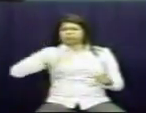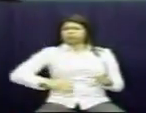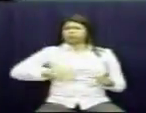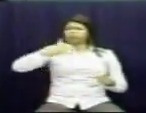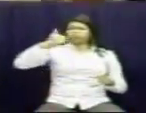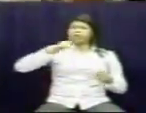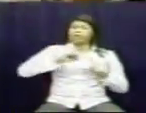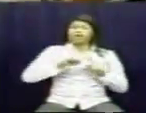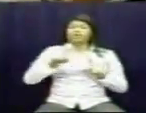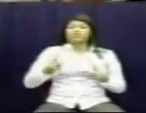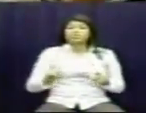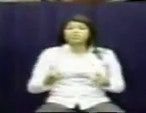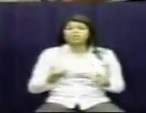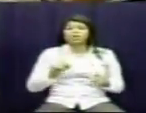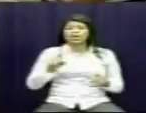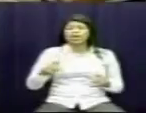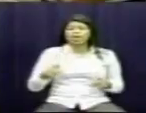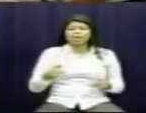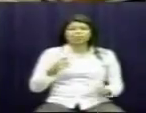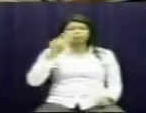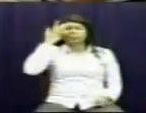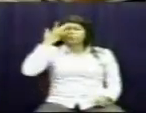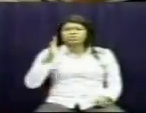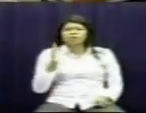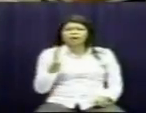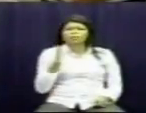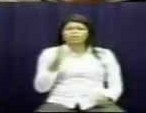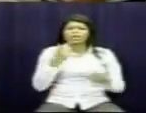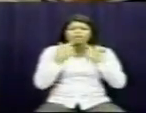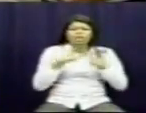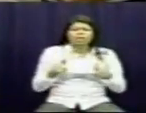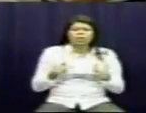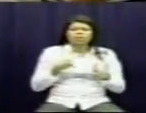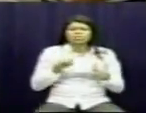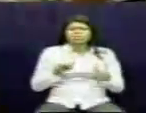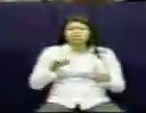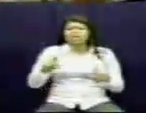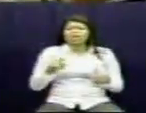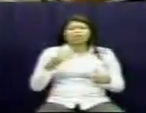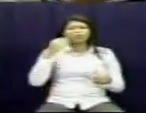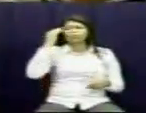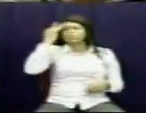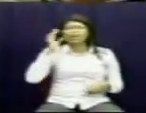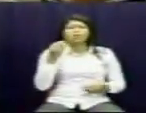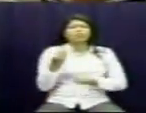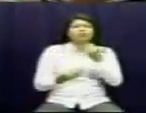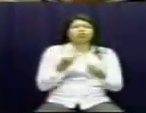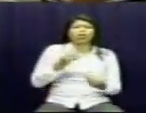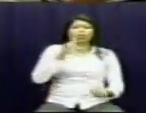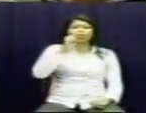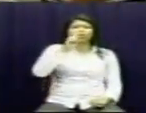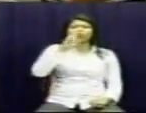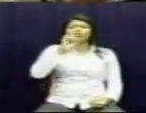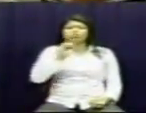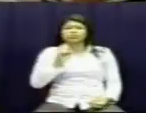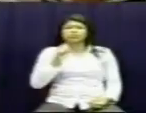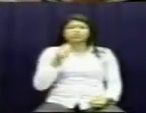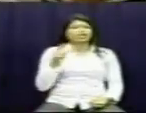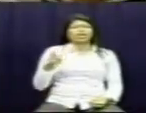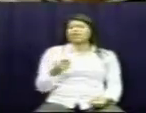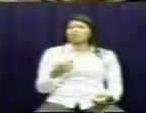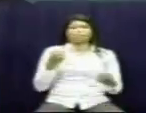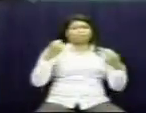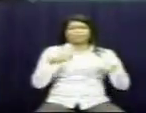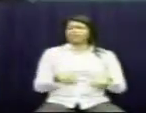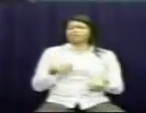ele não conhecer a estrutura do SUS, ele não nos serve. Ele pode ser o melhor